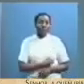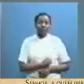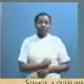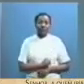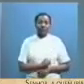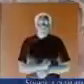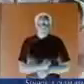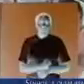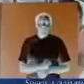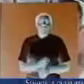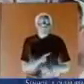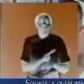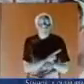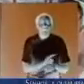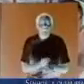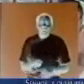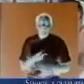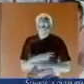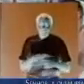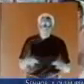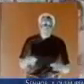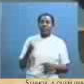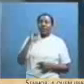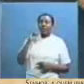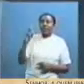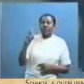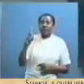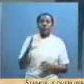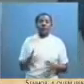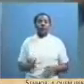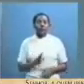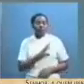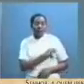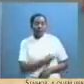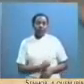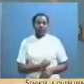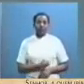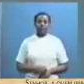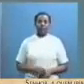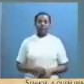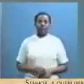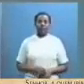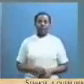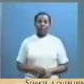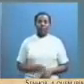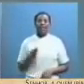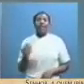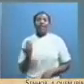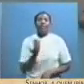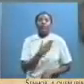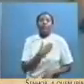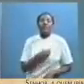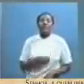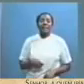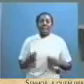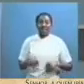sou batizado. E quando o encardido vem, mesmo que ele venha com um convite muito bonito, eu digo: não, não, Senhor, não vou. Eu sei quem eu sou.